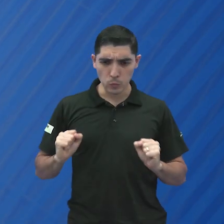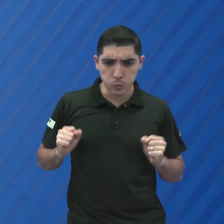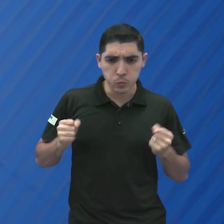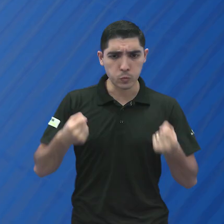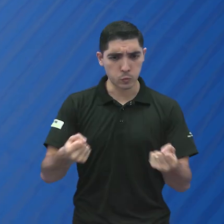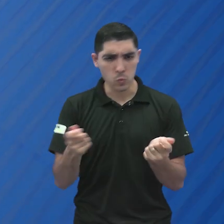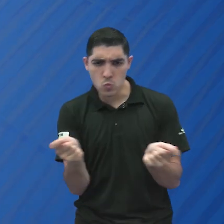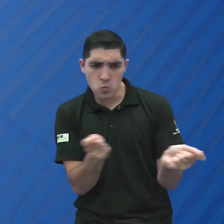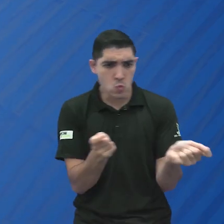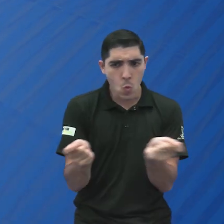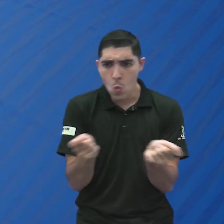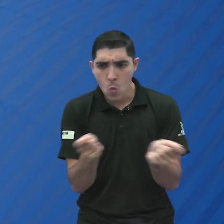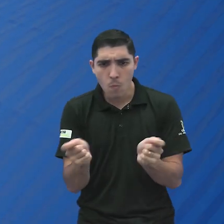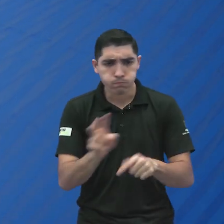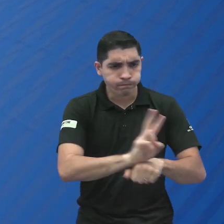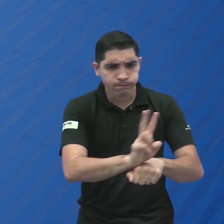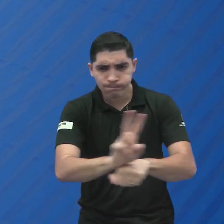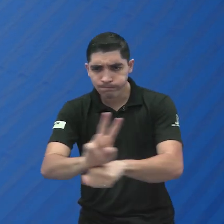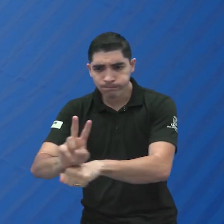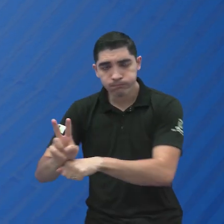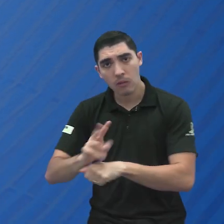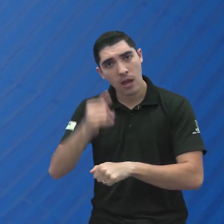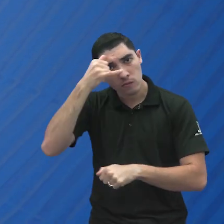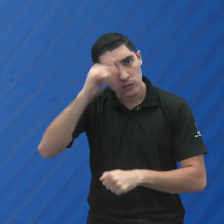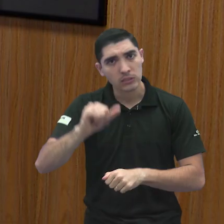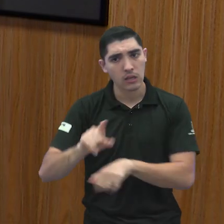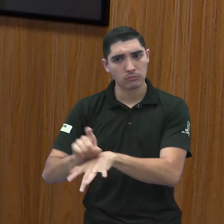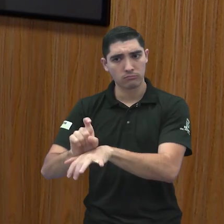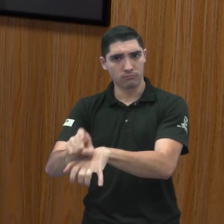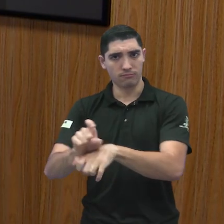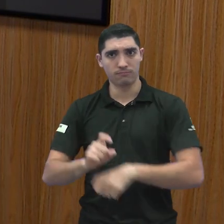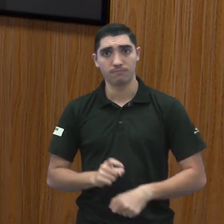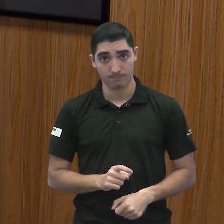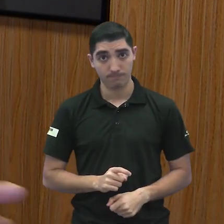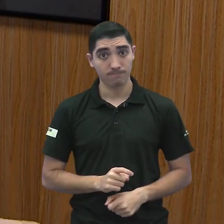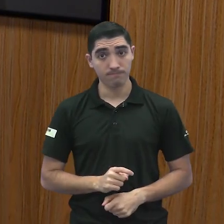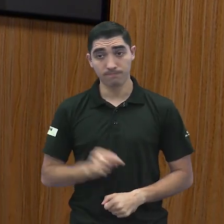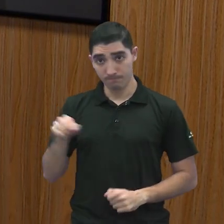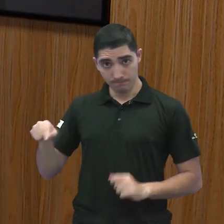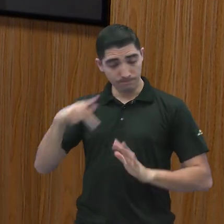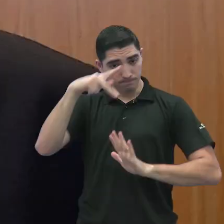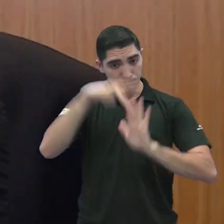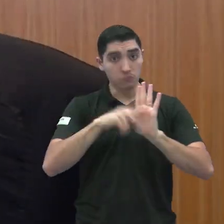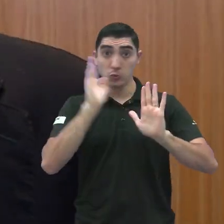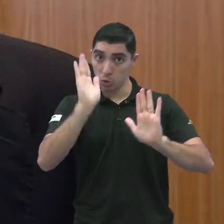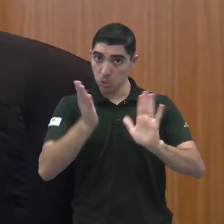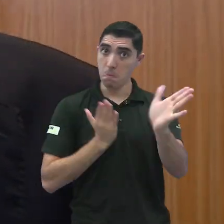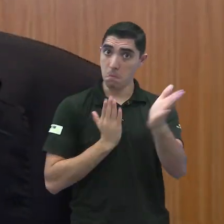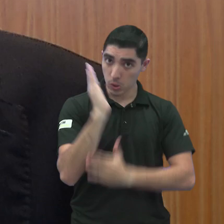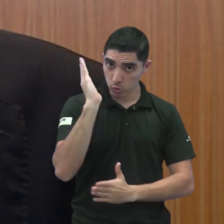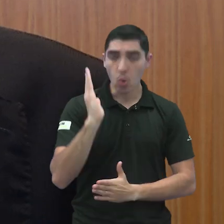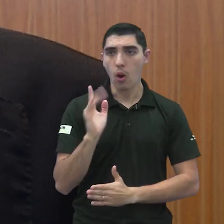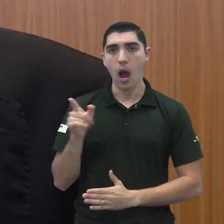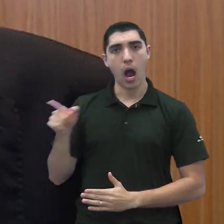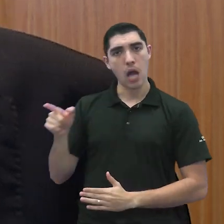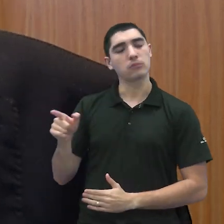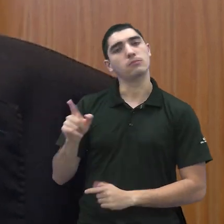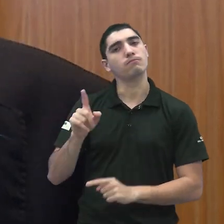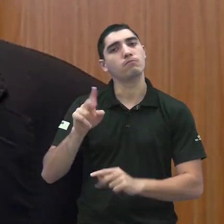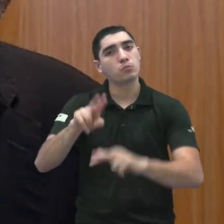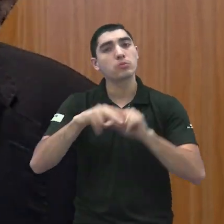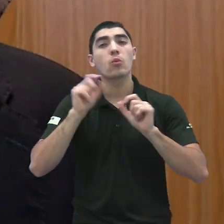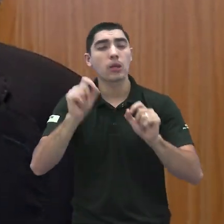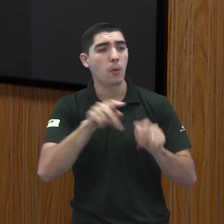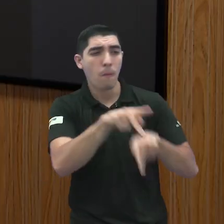controle específico para o combate do animal na cidade. A matéria, aprovada na Câmara, foi motivada por queixas